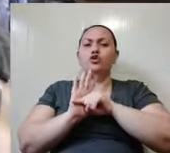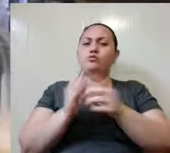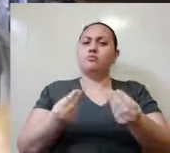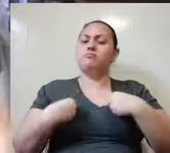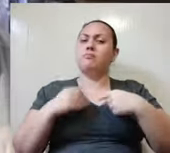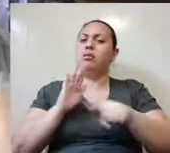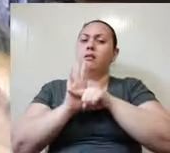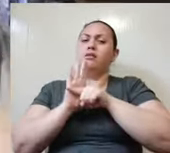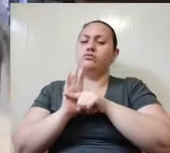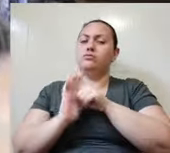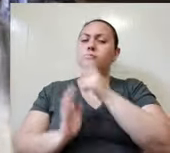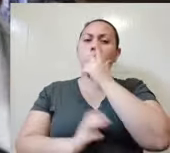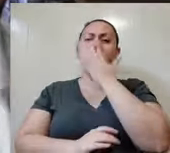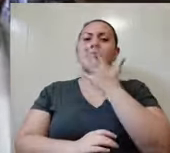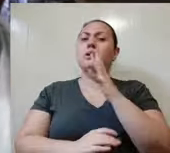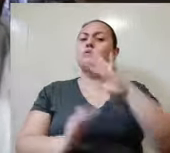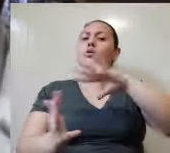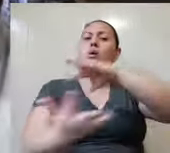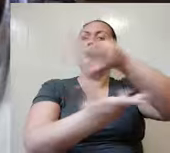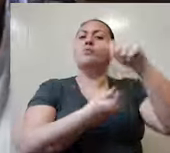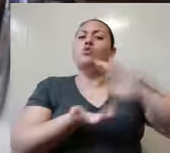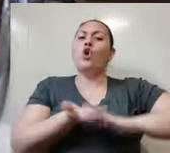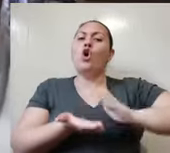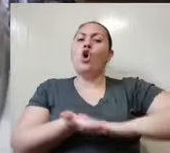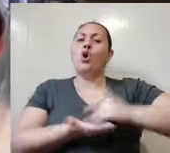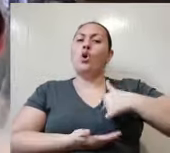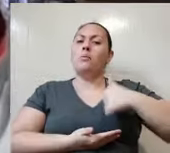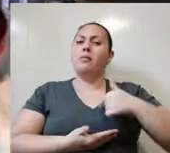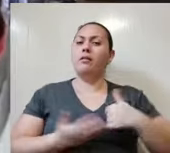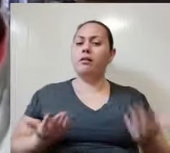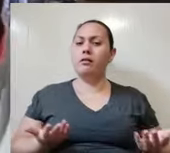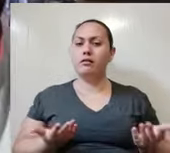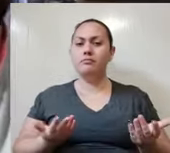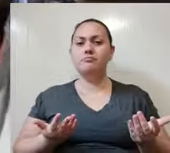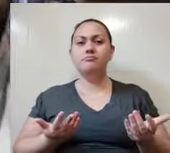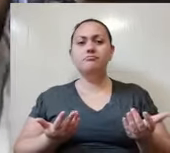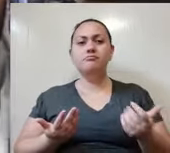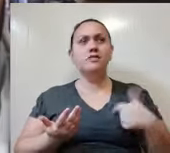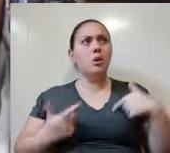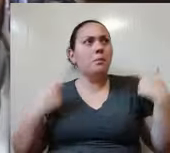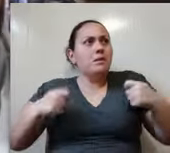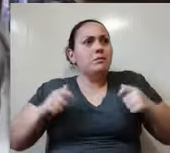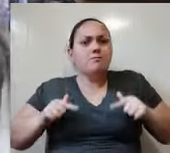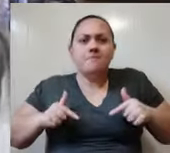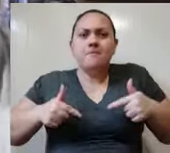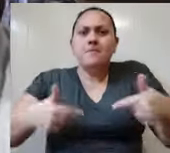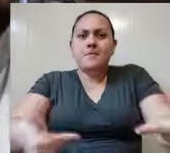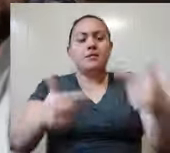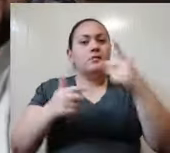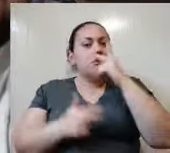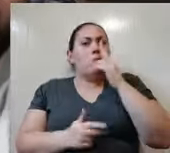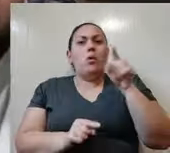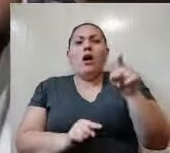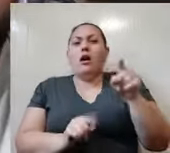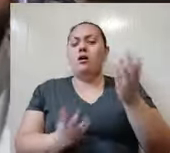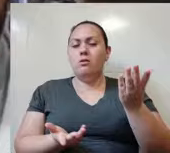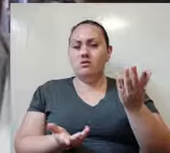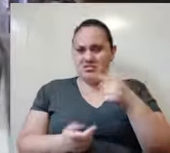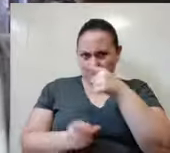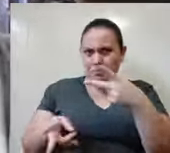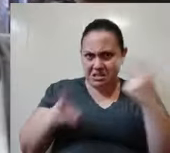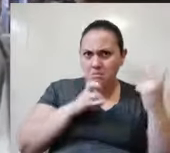de quase como se o mundo estivesse cobrando deles, que eles estivessem nesse momento agindo assim. Eu não sei se tu tem percebido isso também,